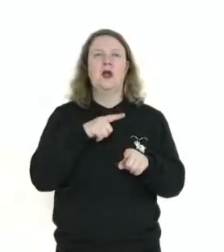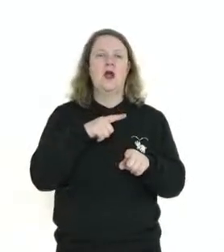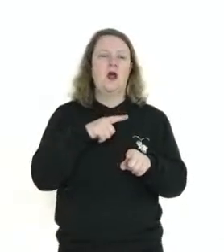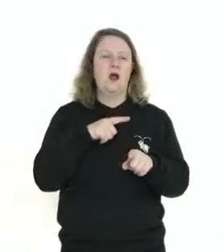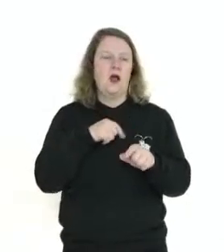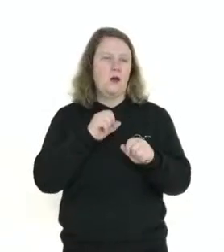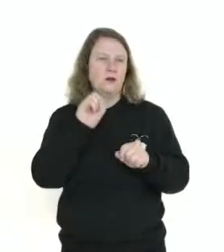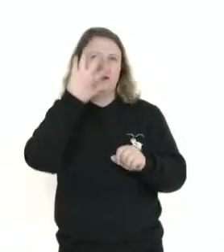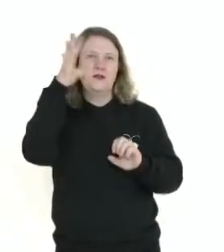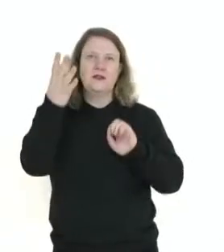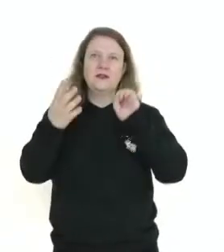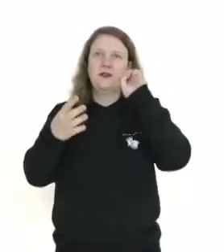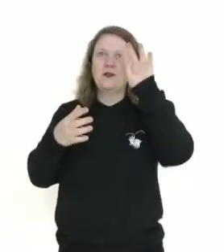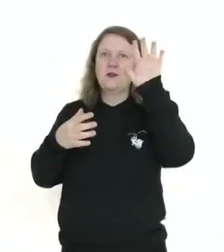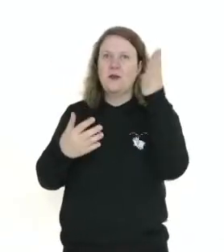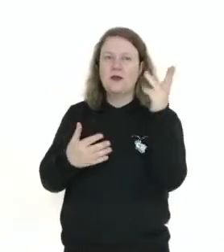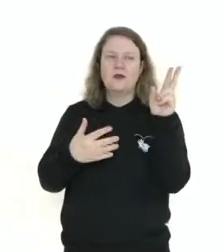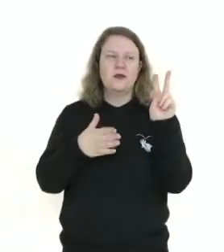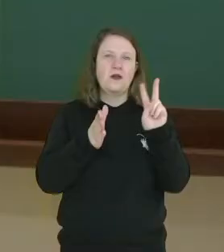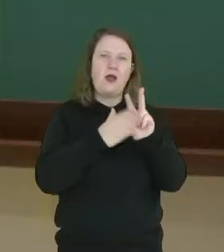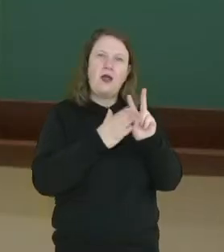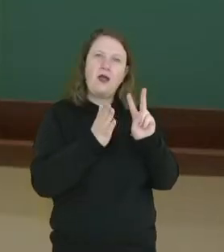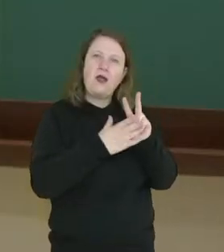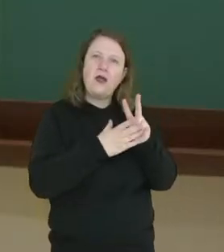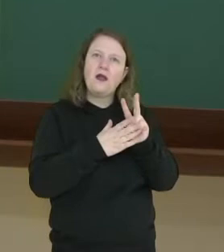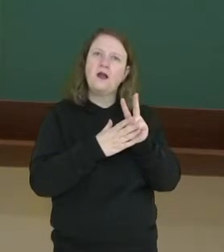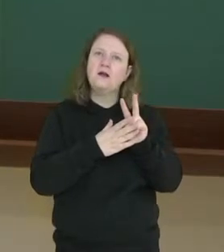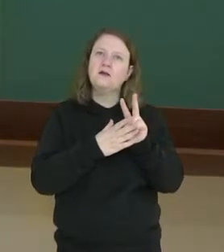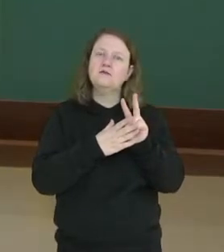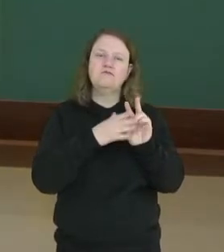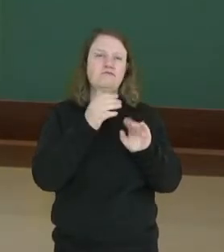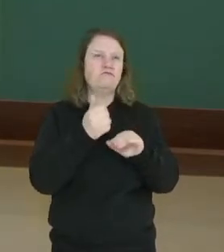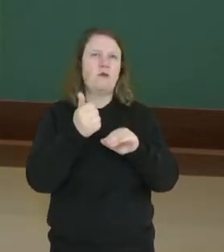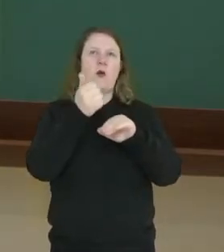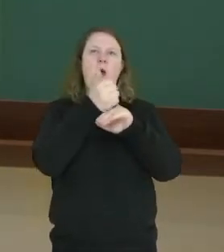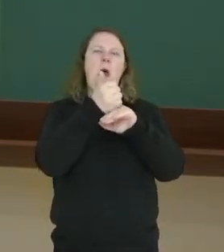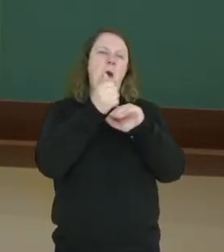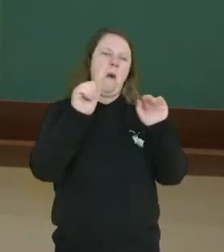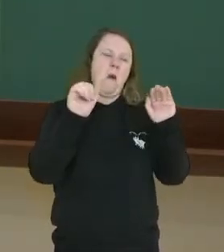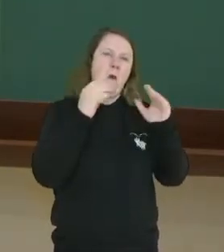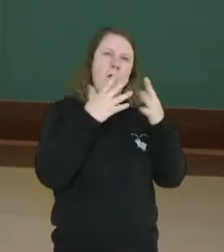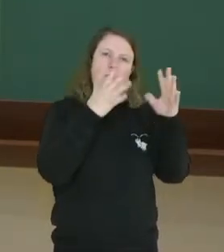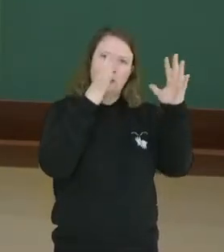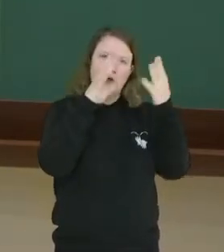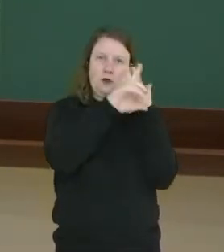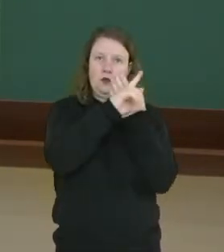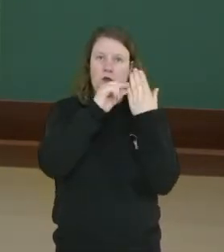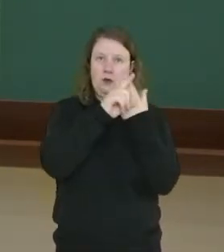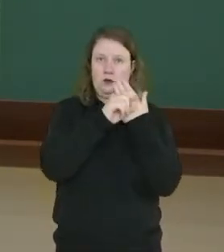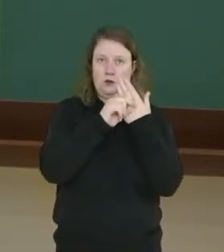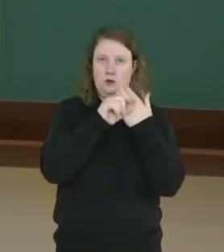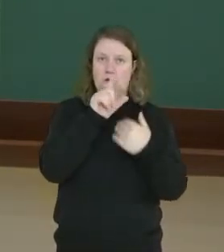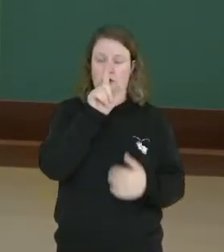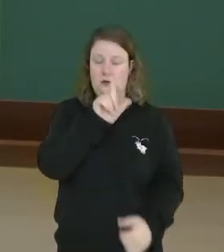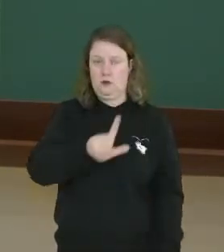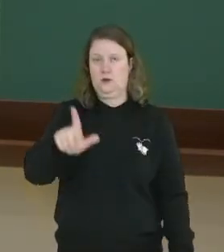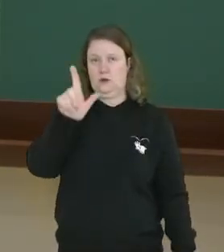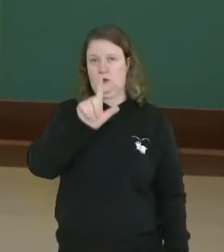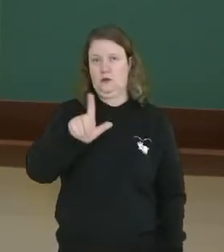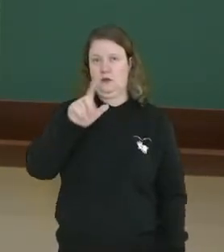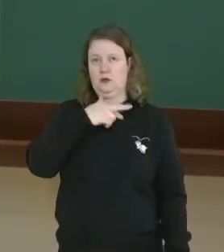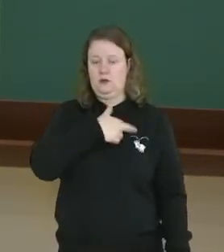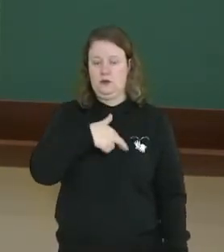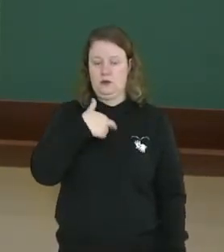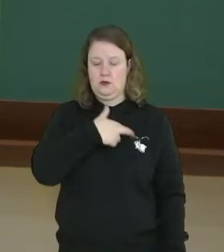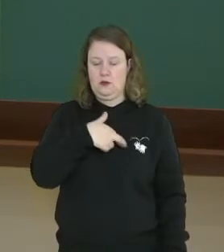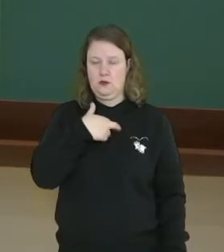façanhas de índios idealizados por esses escritores. Vamos ver também que dentro desse movimento, então dessa corrente